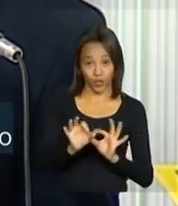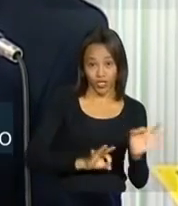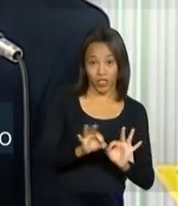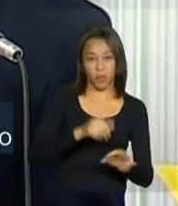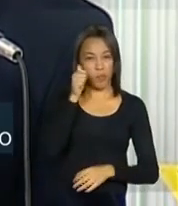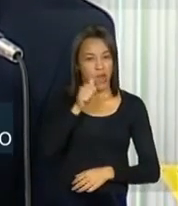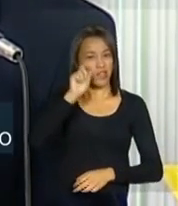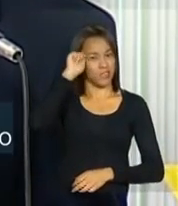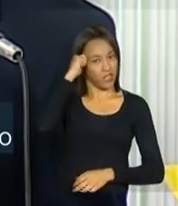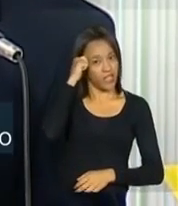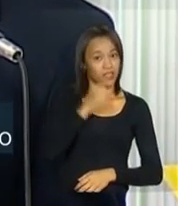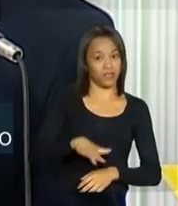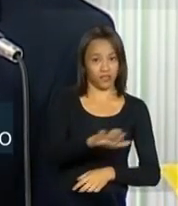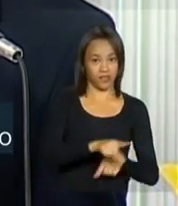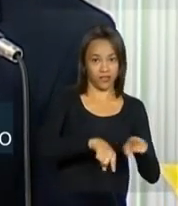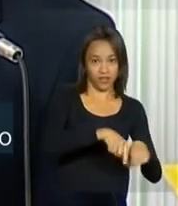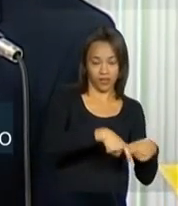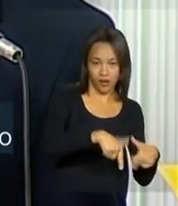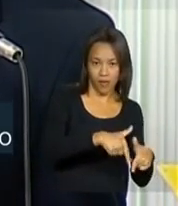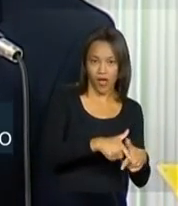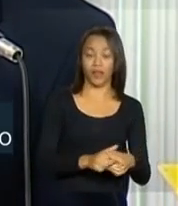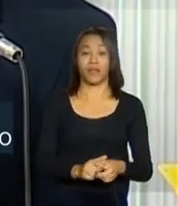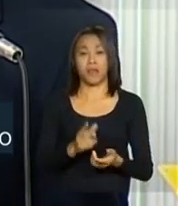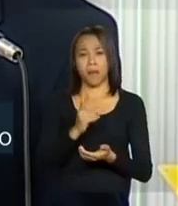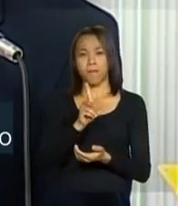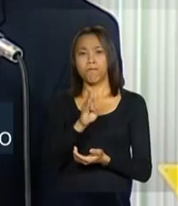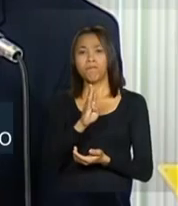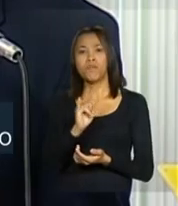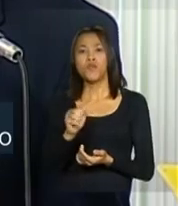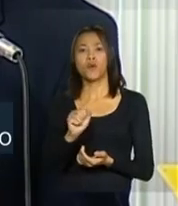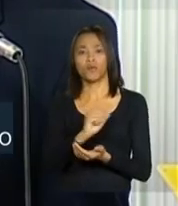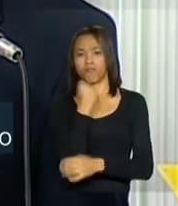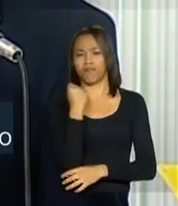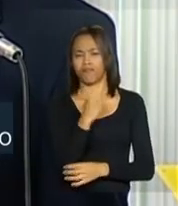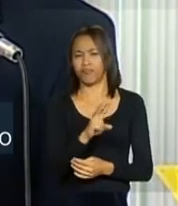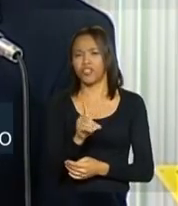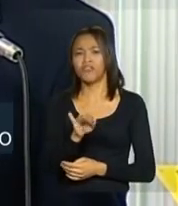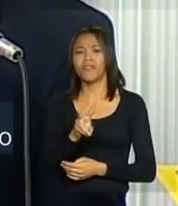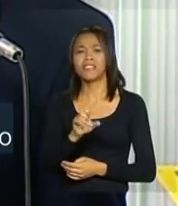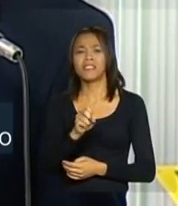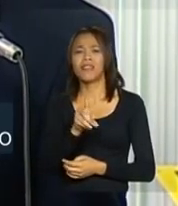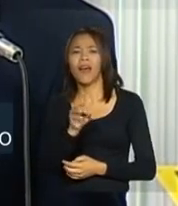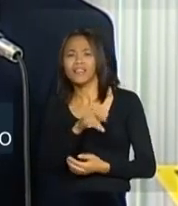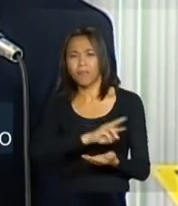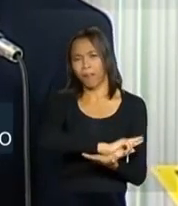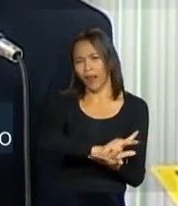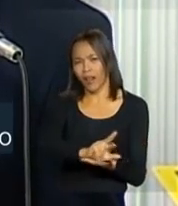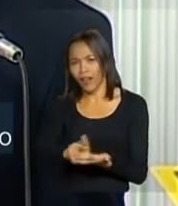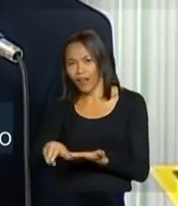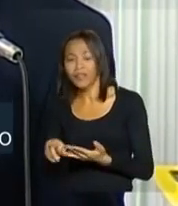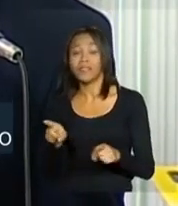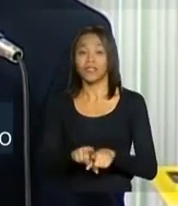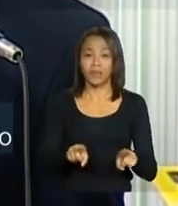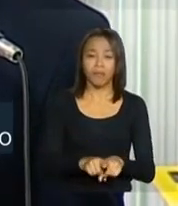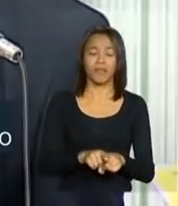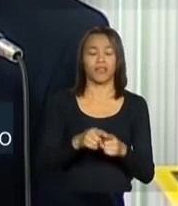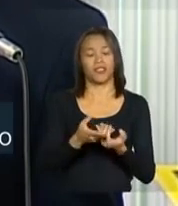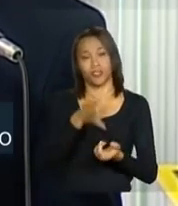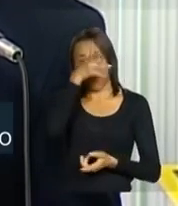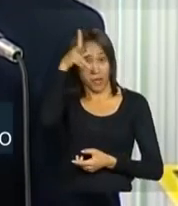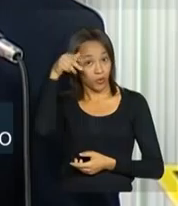Negras Rurais, Biodiversidade e Práticas Educativas no Quilombo Lagoinha de Baixo, Chapada dos Guimarães, Mato